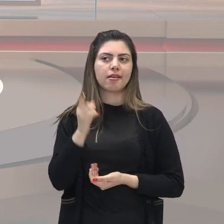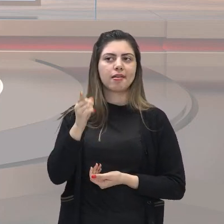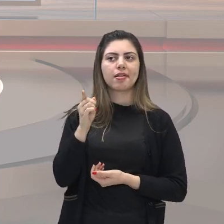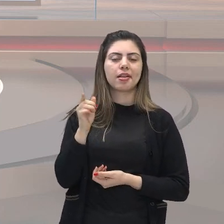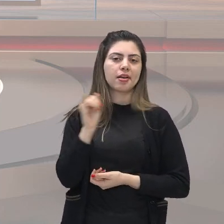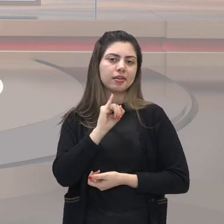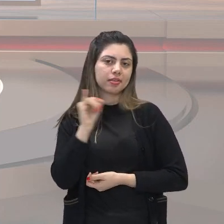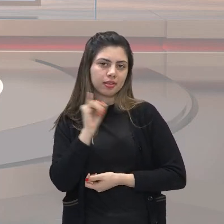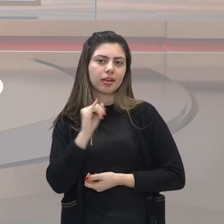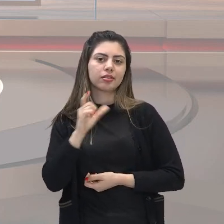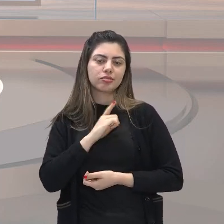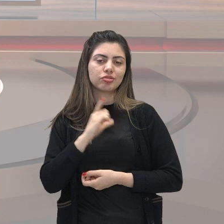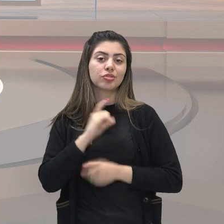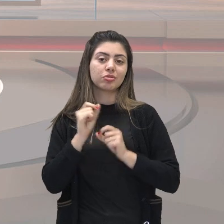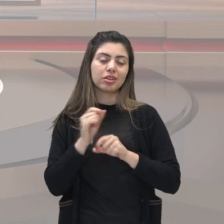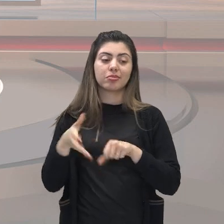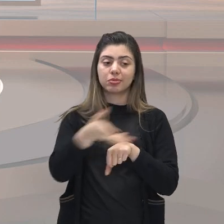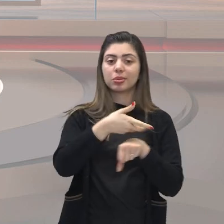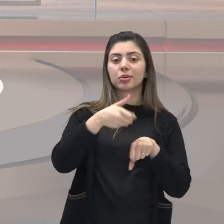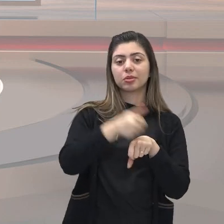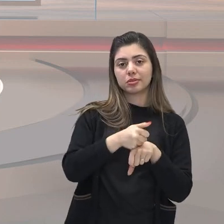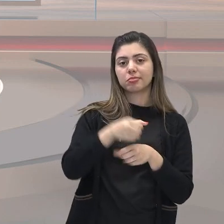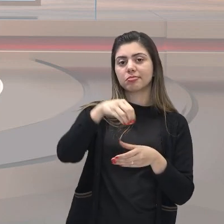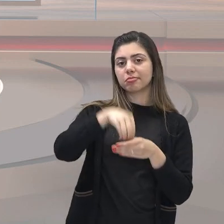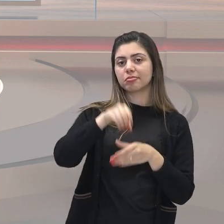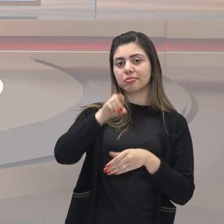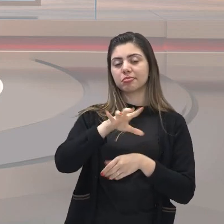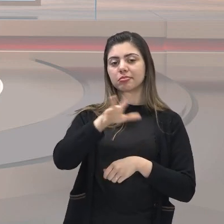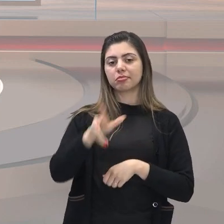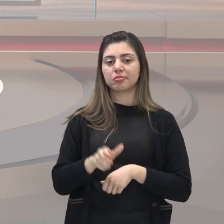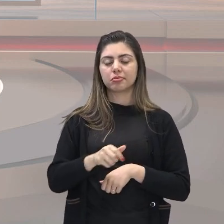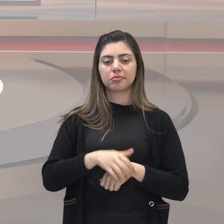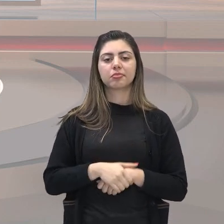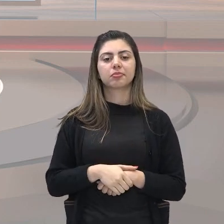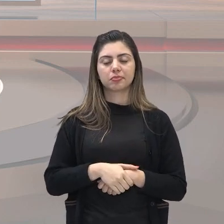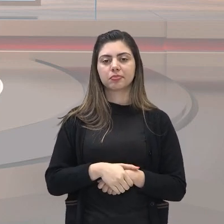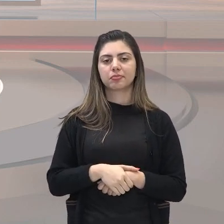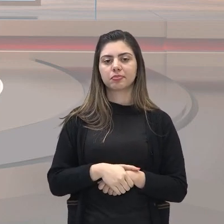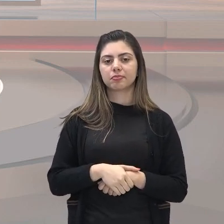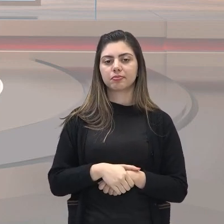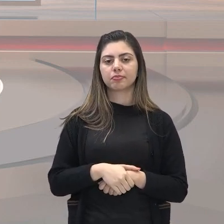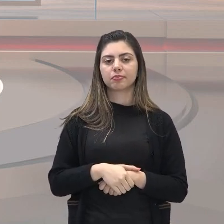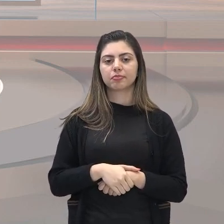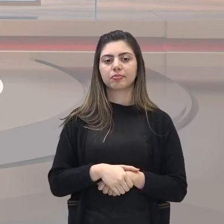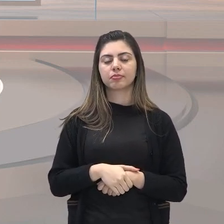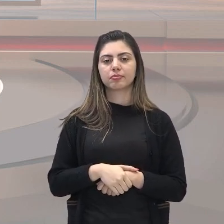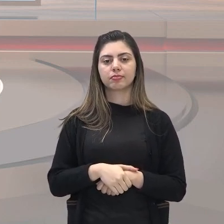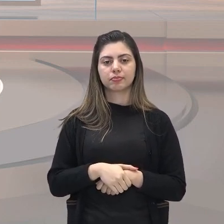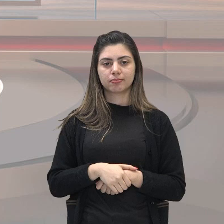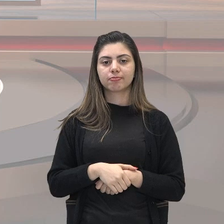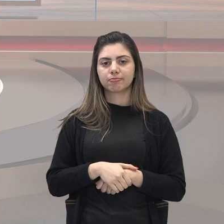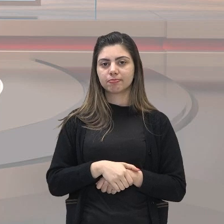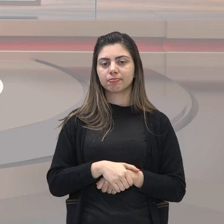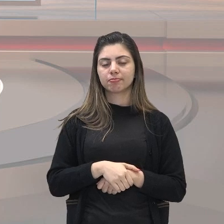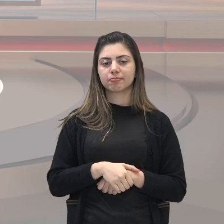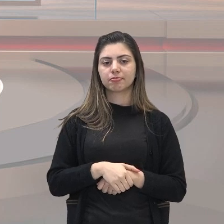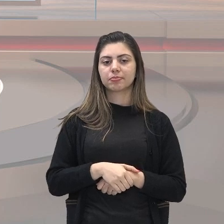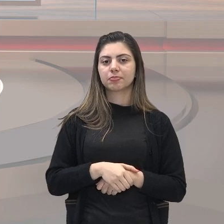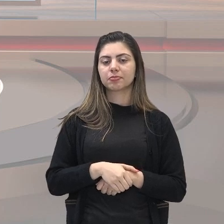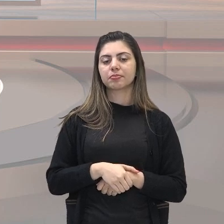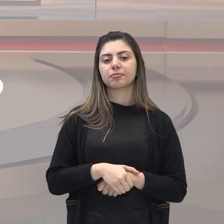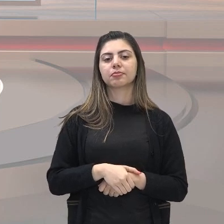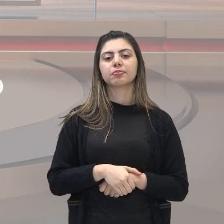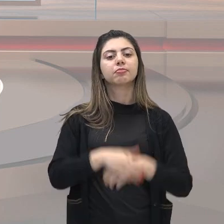Itália, também tinham suas possessões, vamos colocar nesses termos ali, dentro da África,